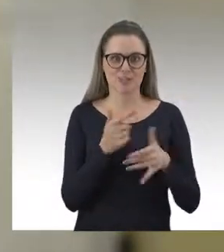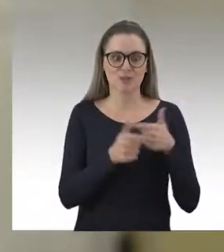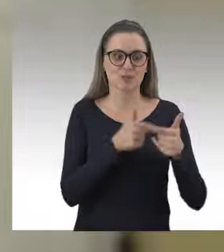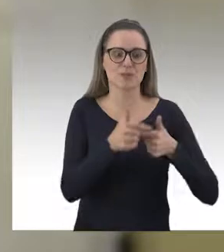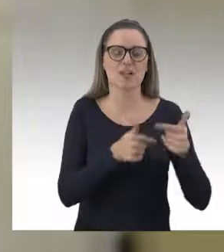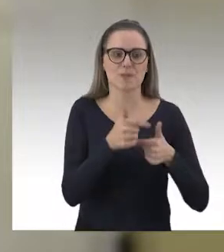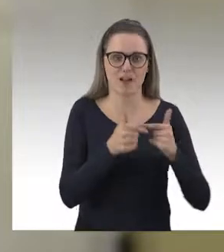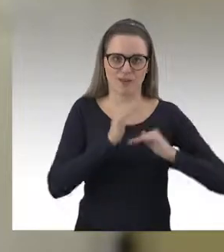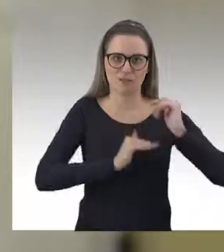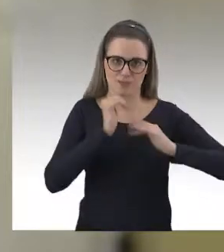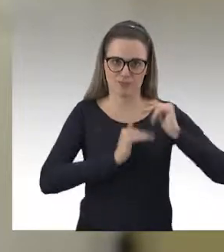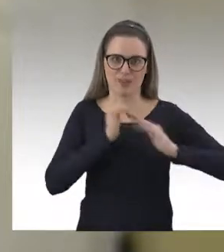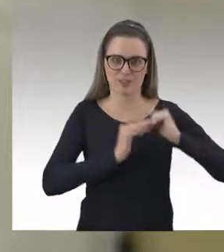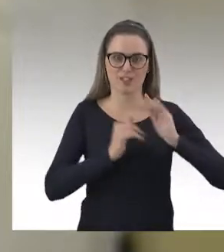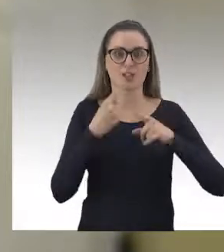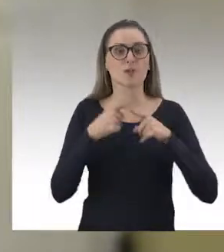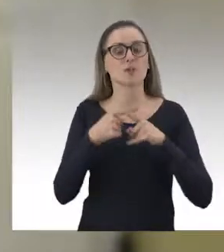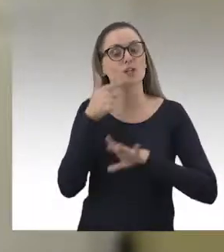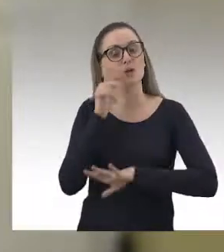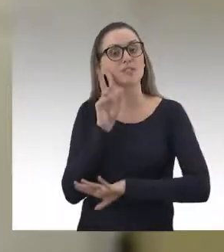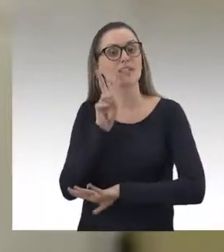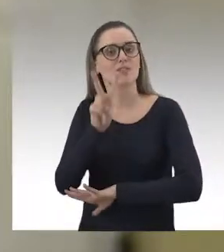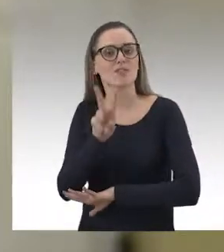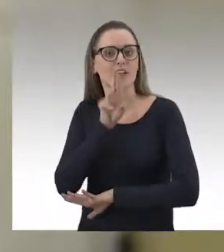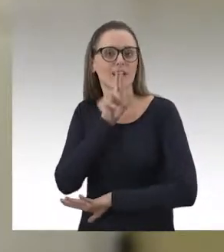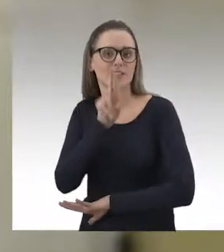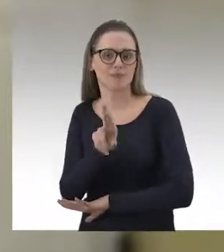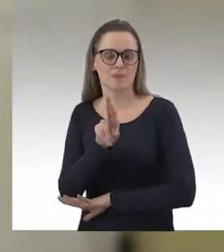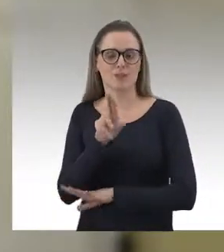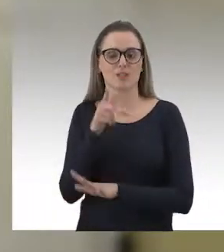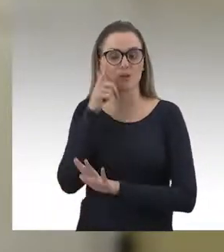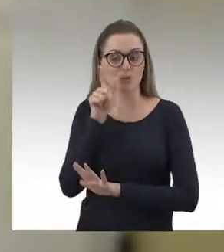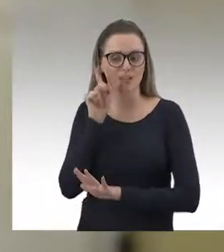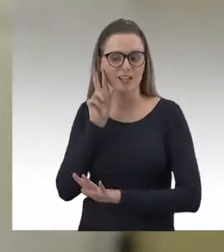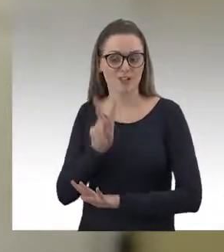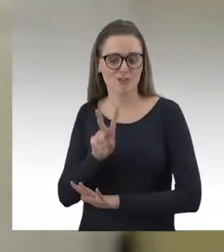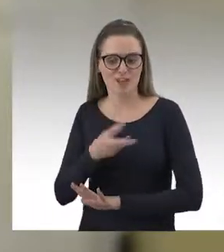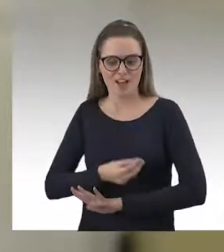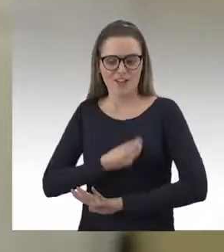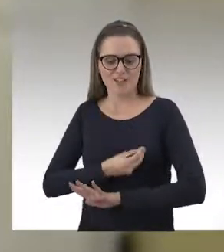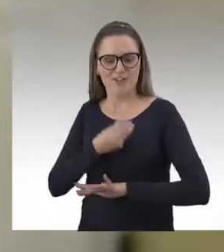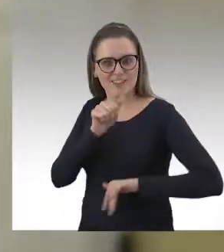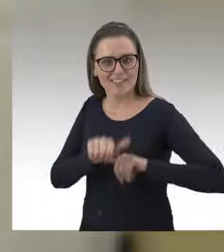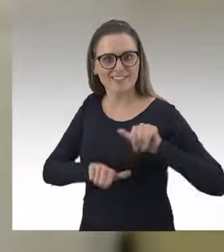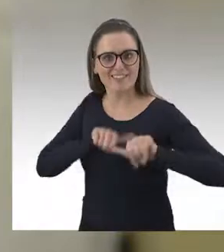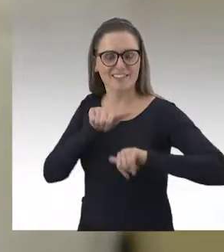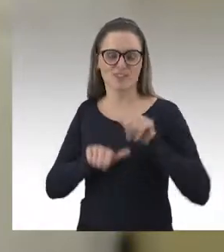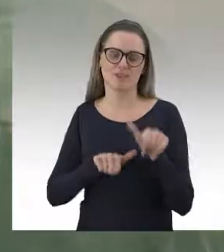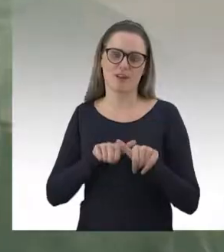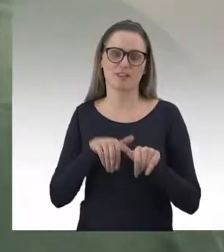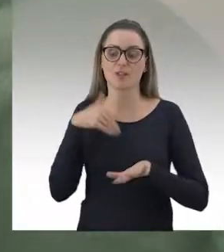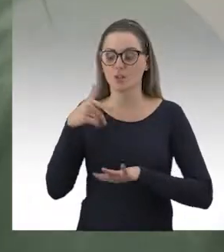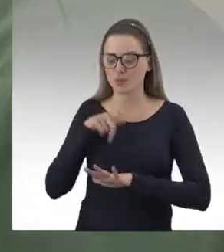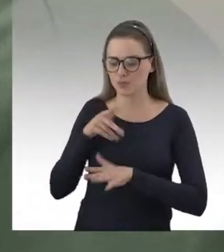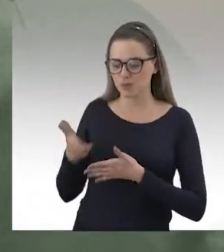gente consegue medir resultados, a gente consegue ver vidas sendo transformadas, né? Quando a gente tem um